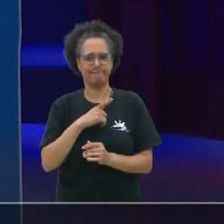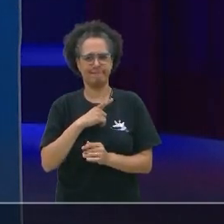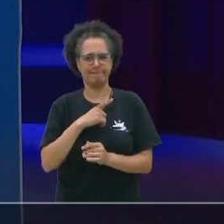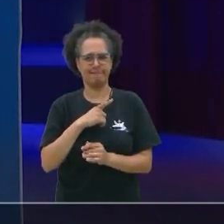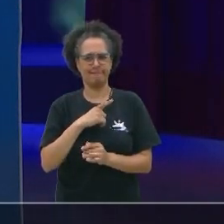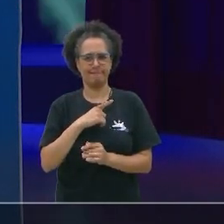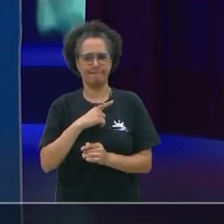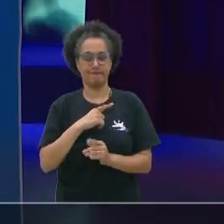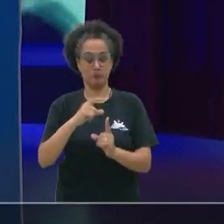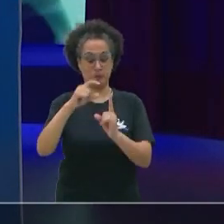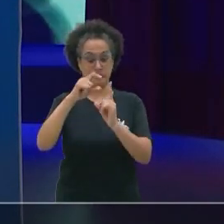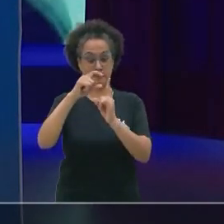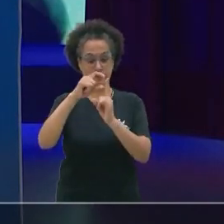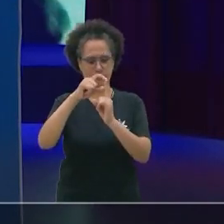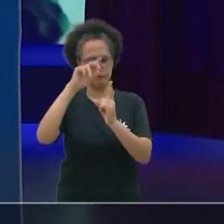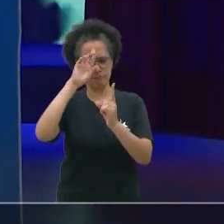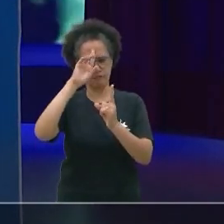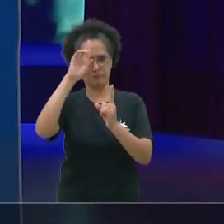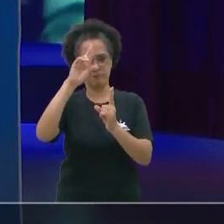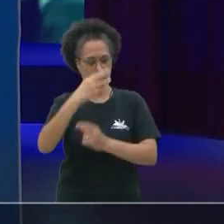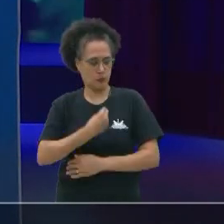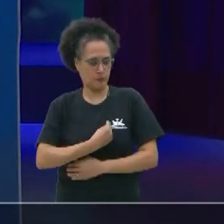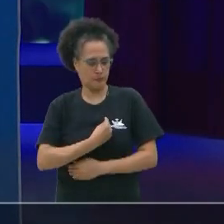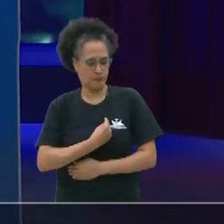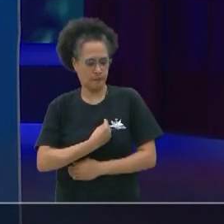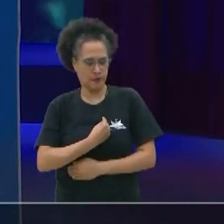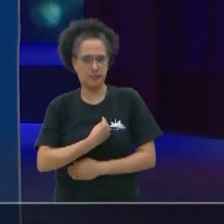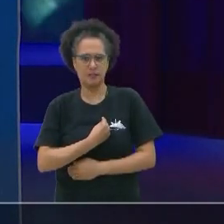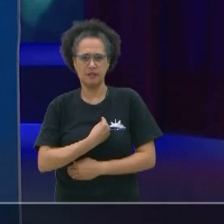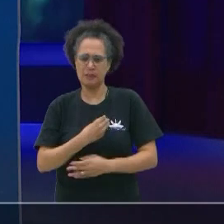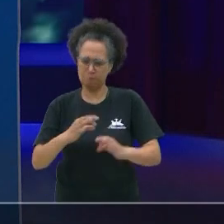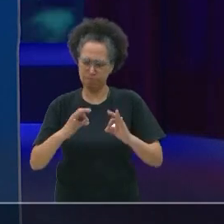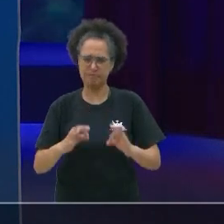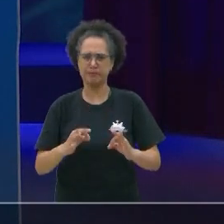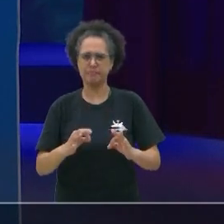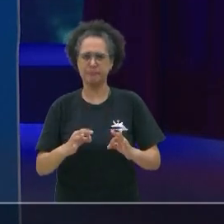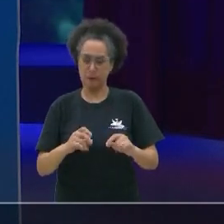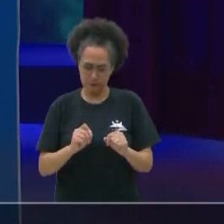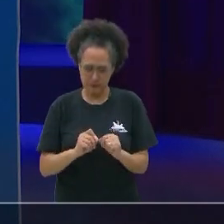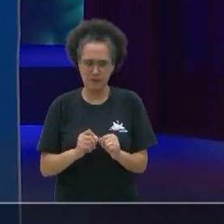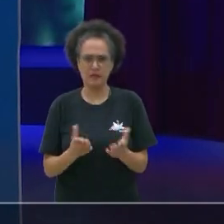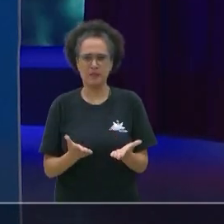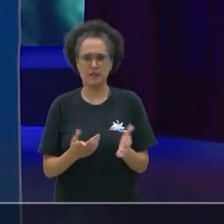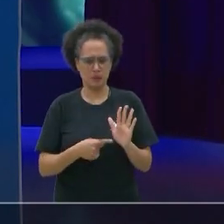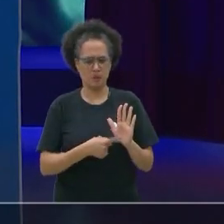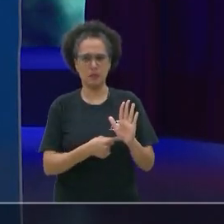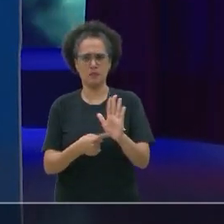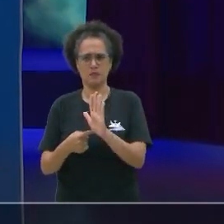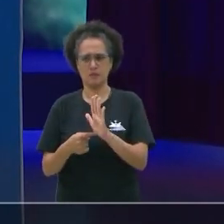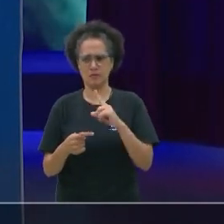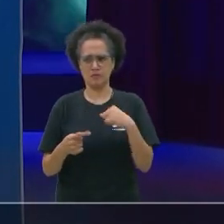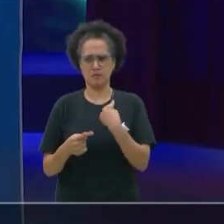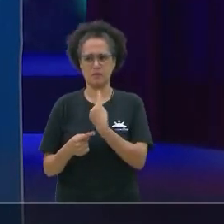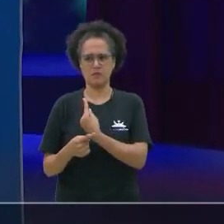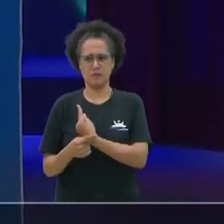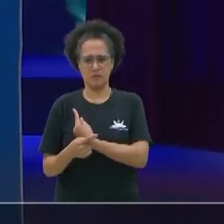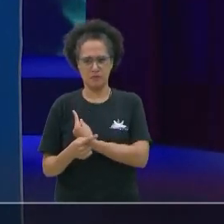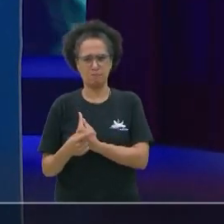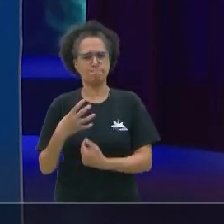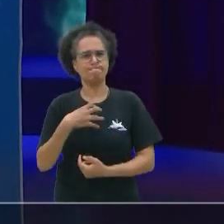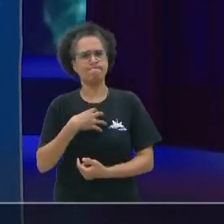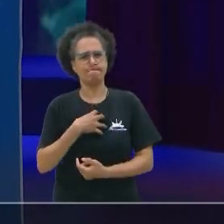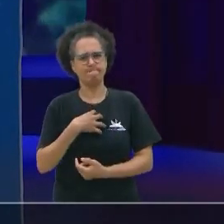A palavra do Senhor, então, ela é viva e eficaz. Revela a nós a este